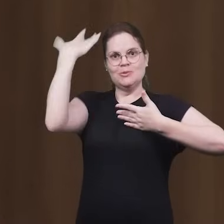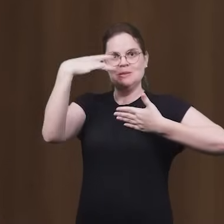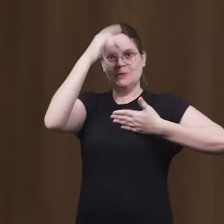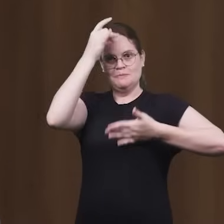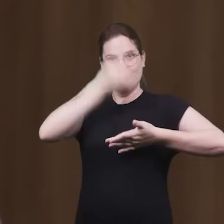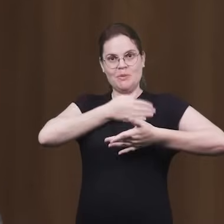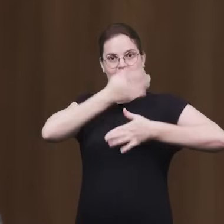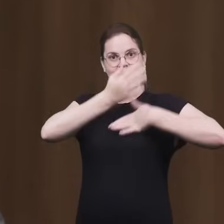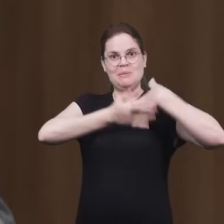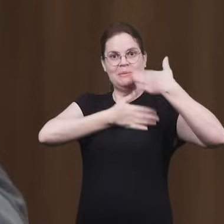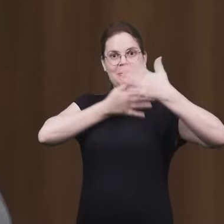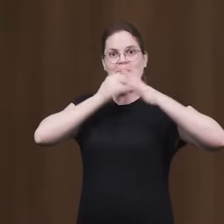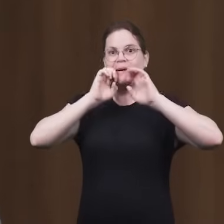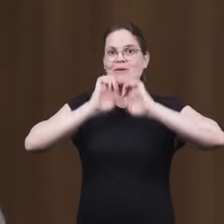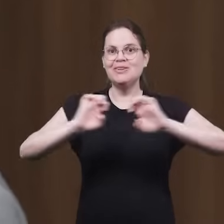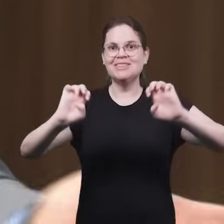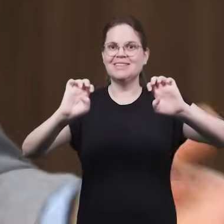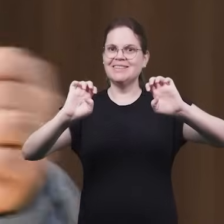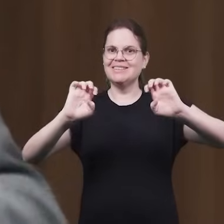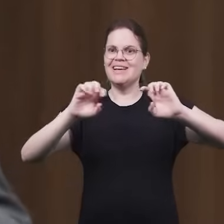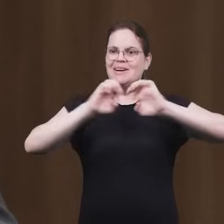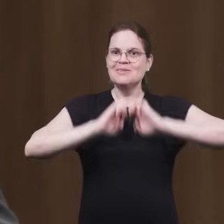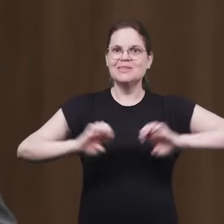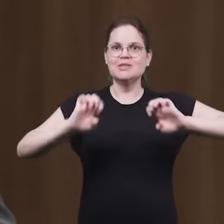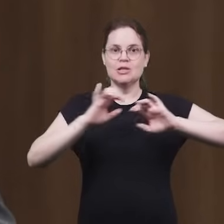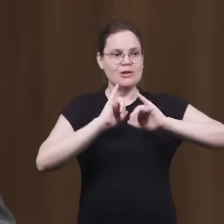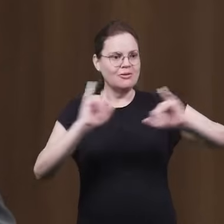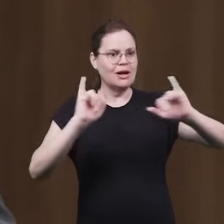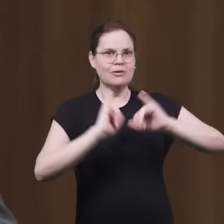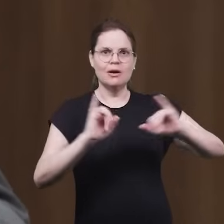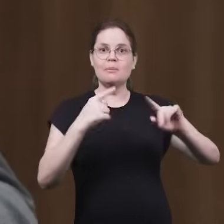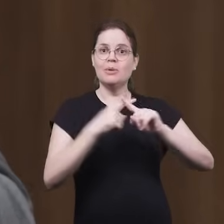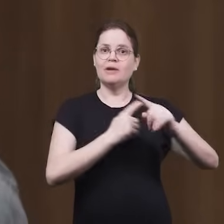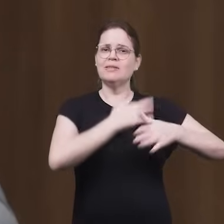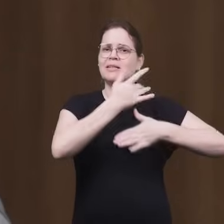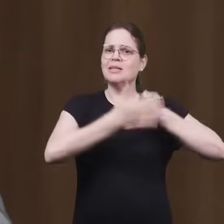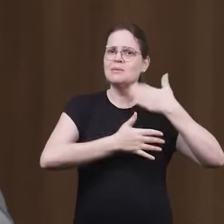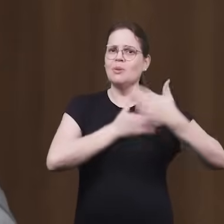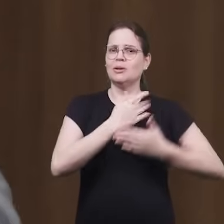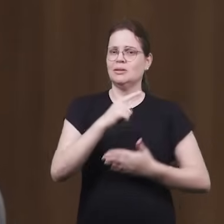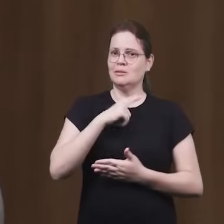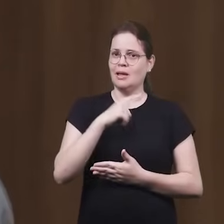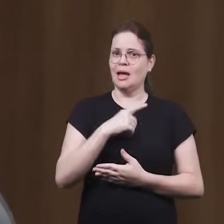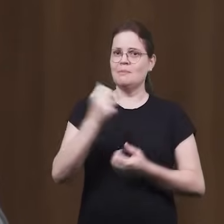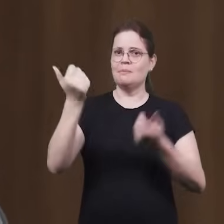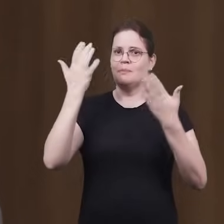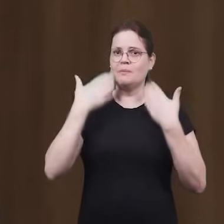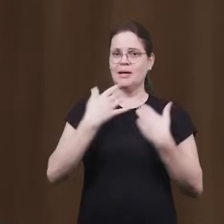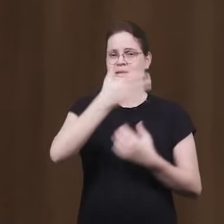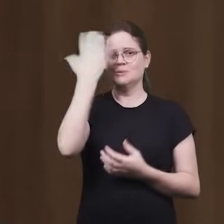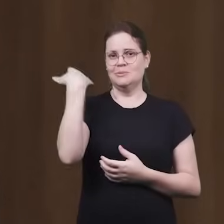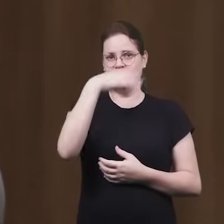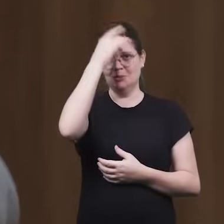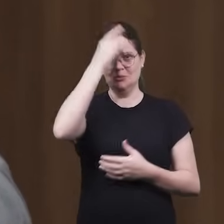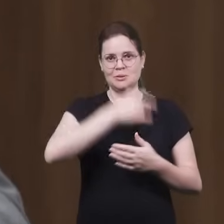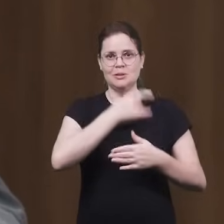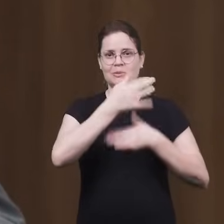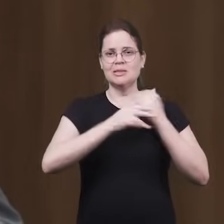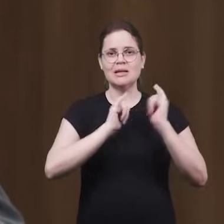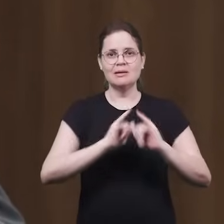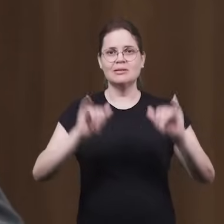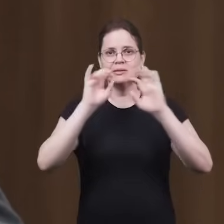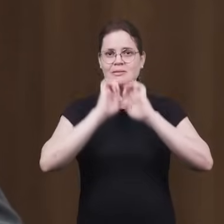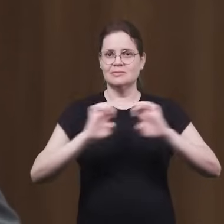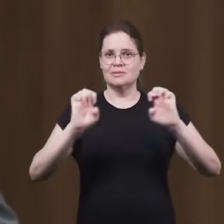É verdade. Se você está falando para o outro, é porque você está cheio. É porque você está transbordando. Então você está cheio. Está cheio do Espírito Santo? Glória a